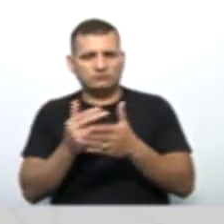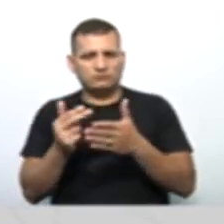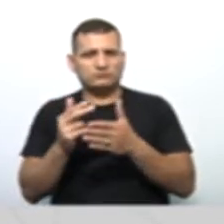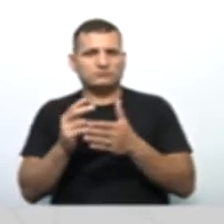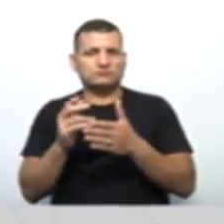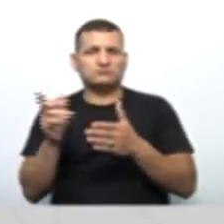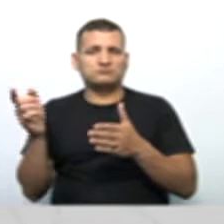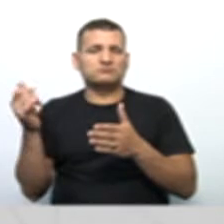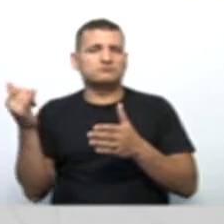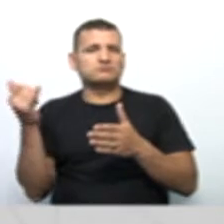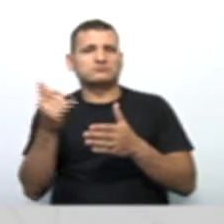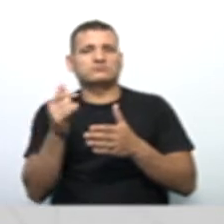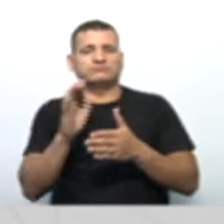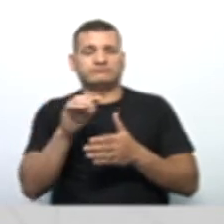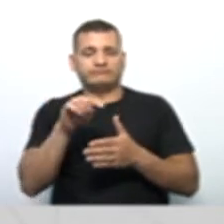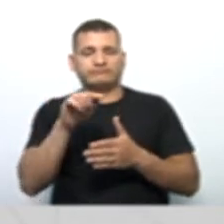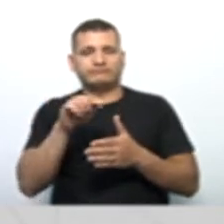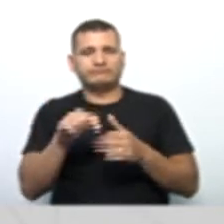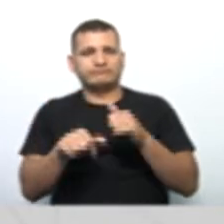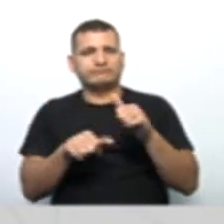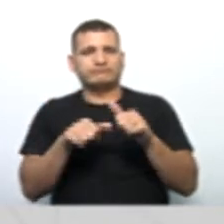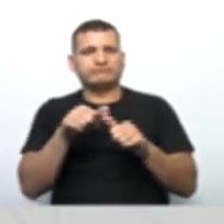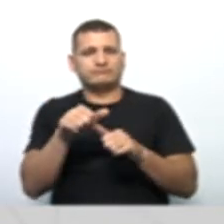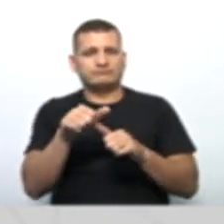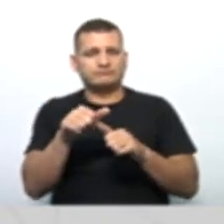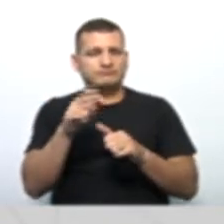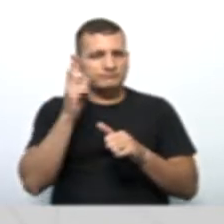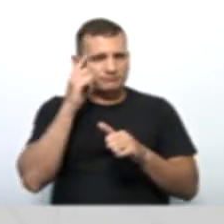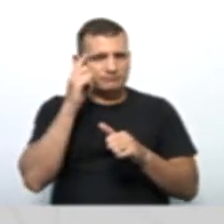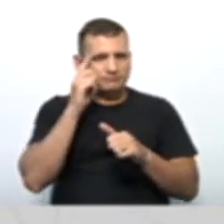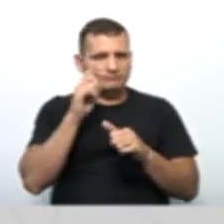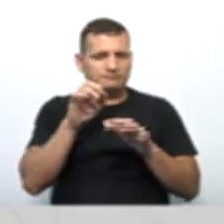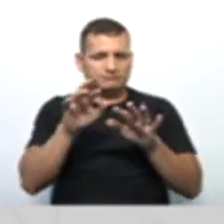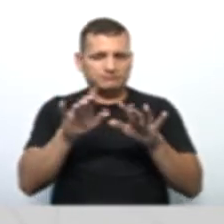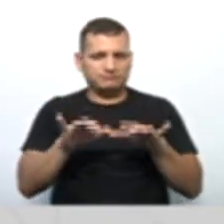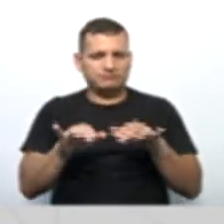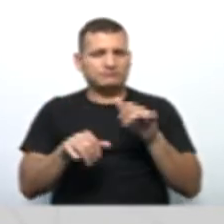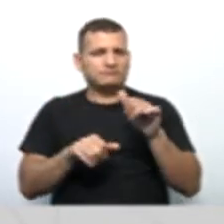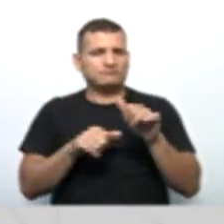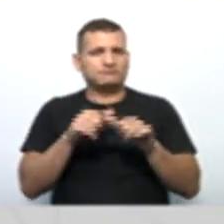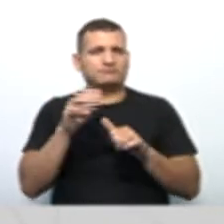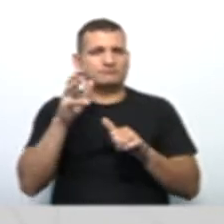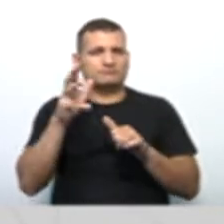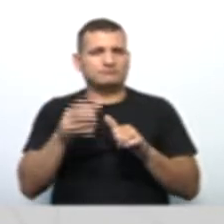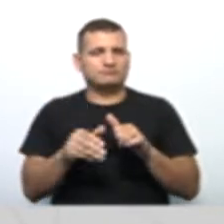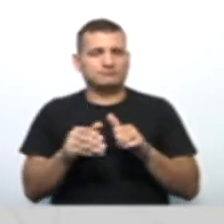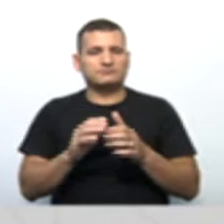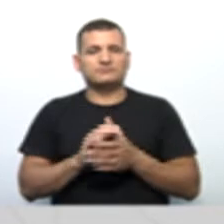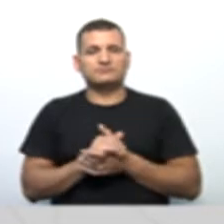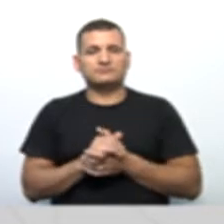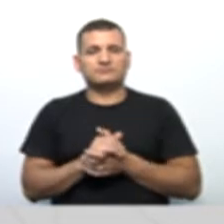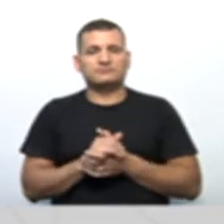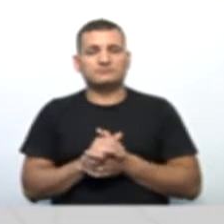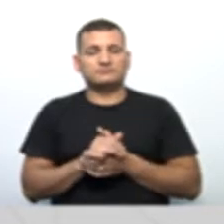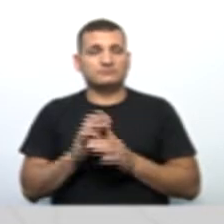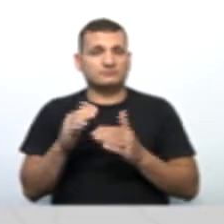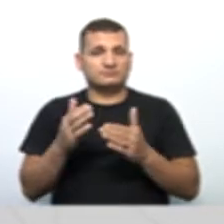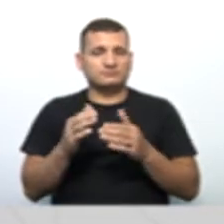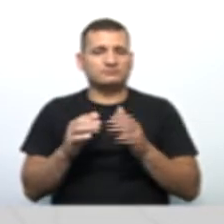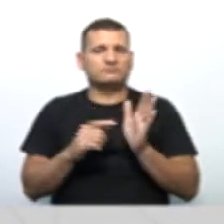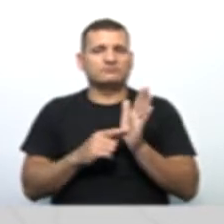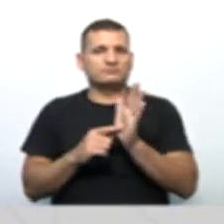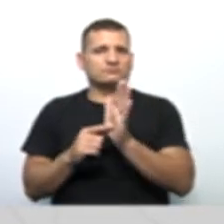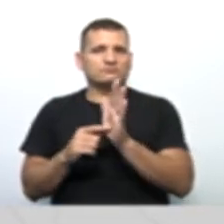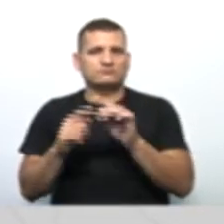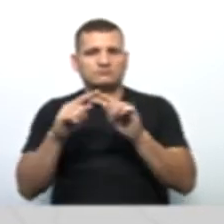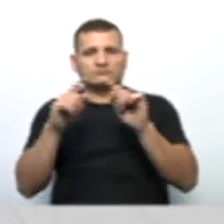tudo imagina você tem que fazer tudo de novo né programa ao site torrent no exato tão com com isso ele vai ter uma idéia de como vai